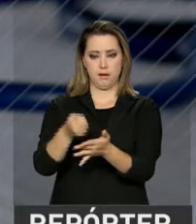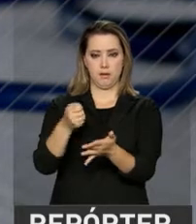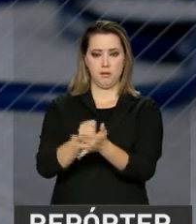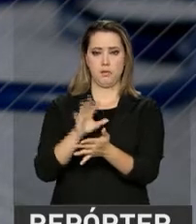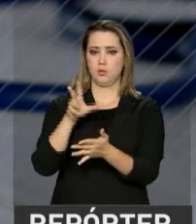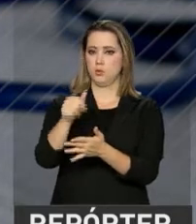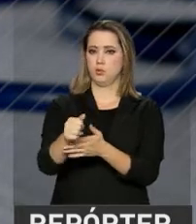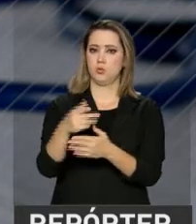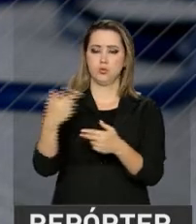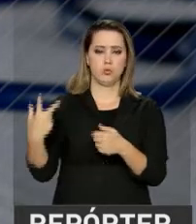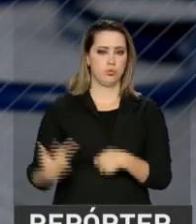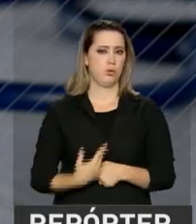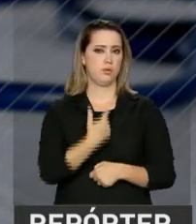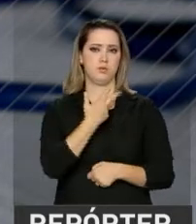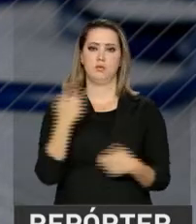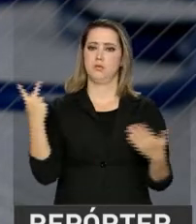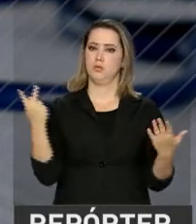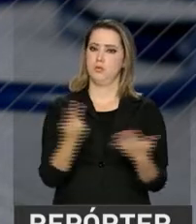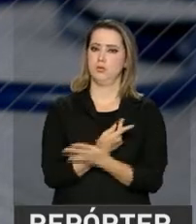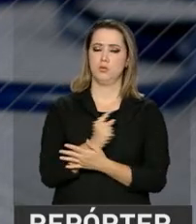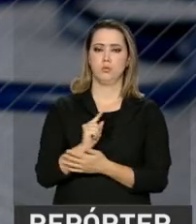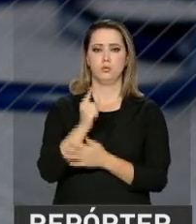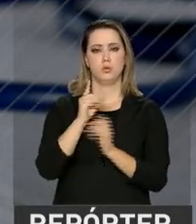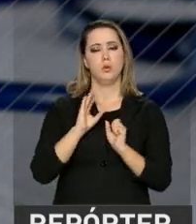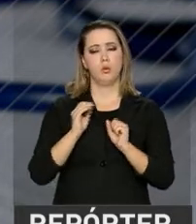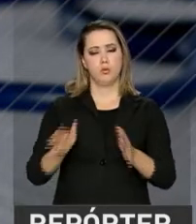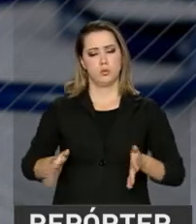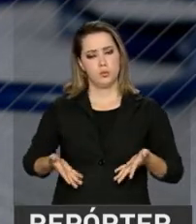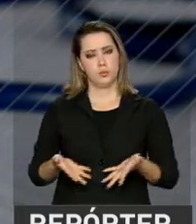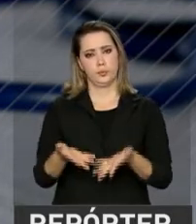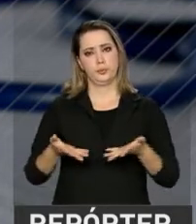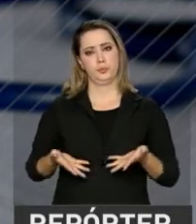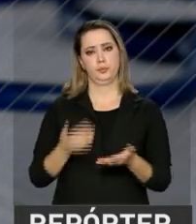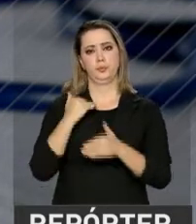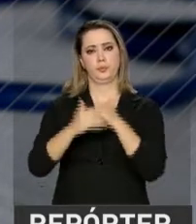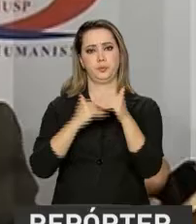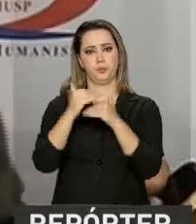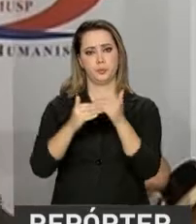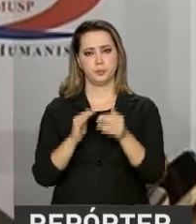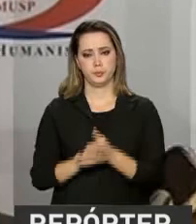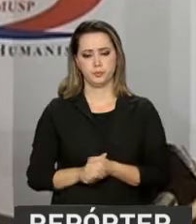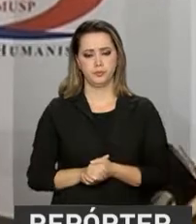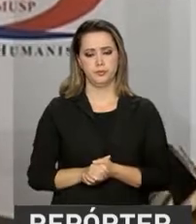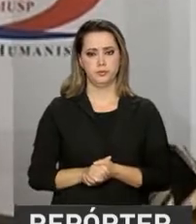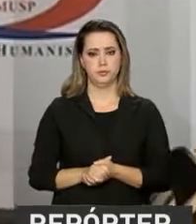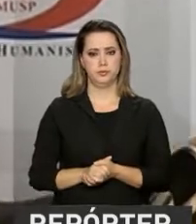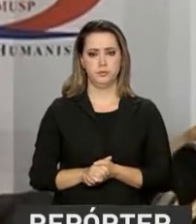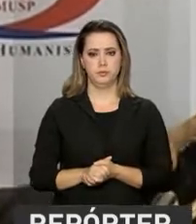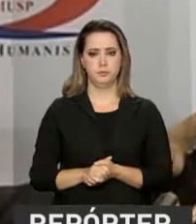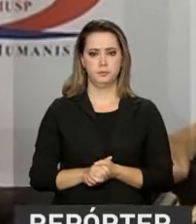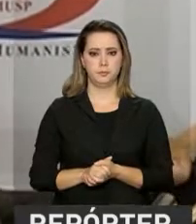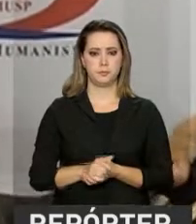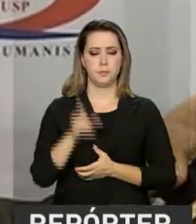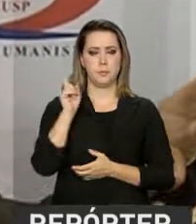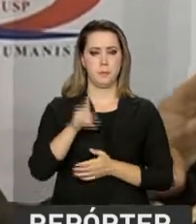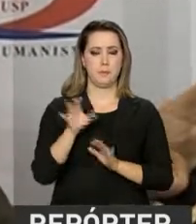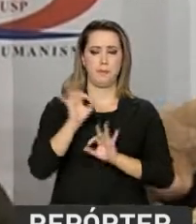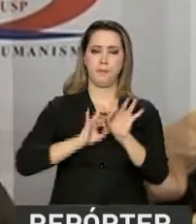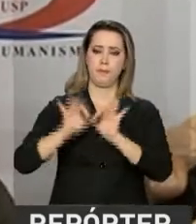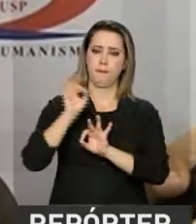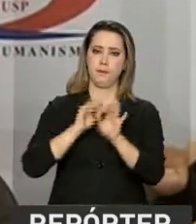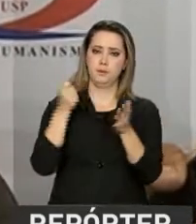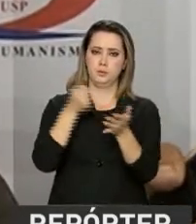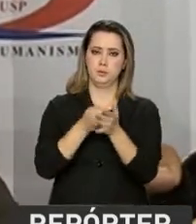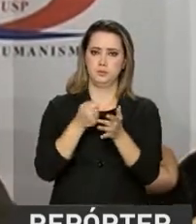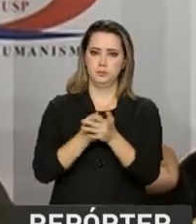todos os procedimentos realizados uma forma de estimular o aumento do atendimento é um plano que é paga